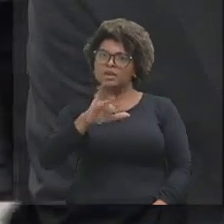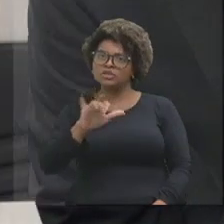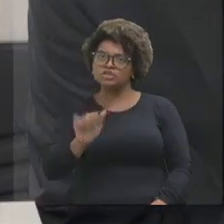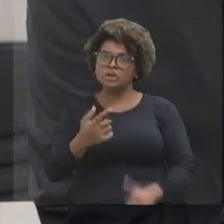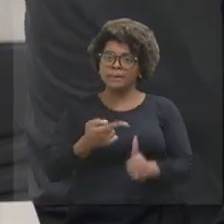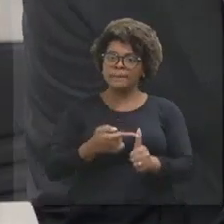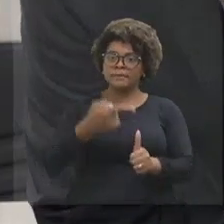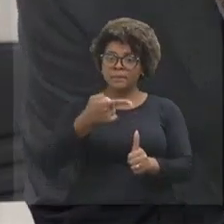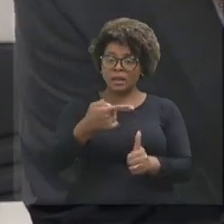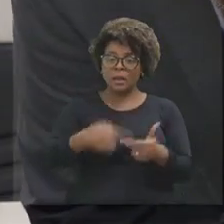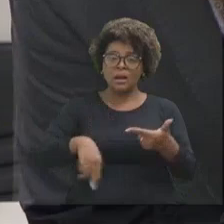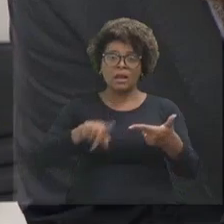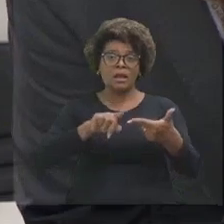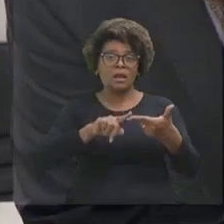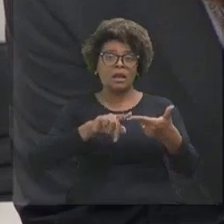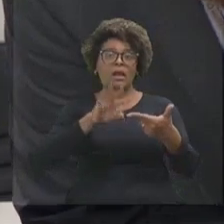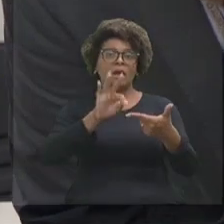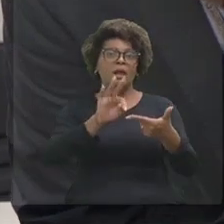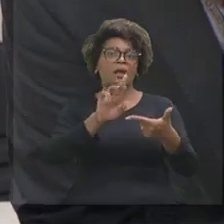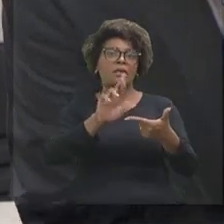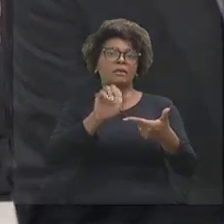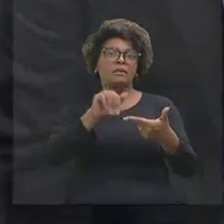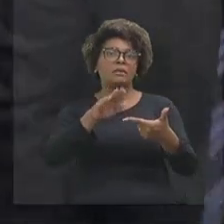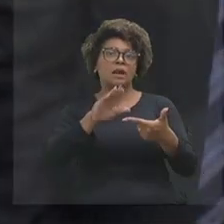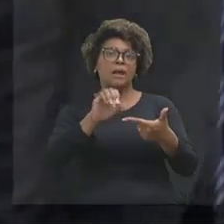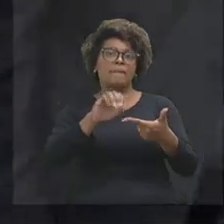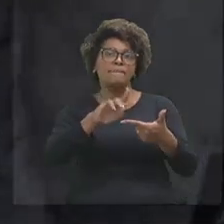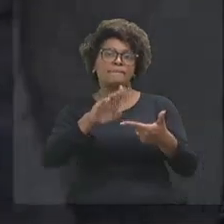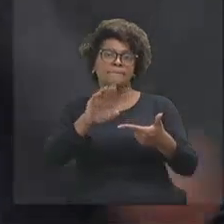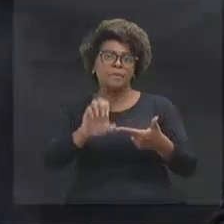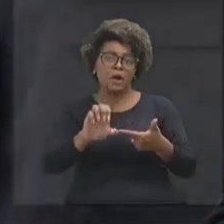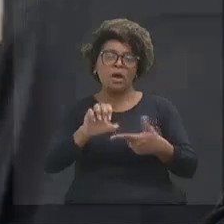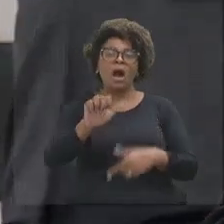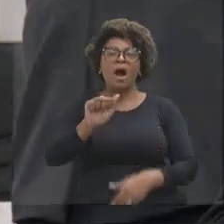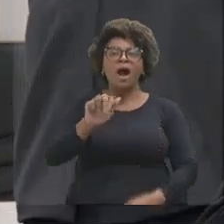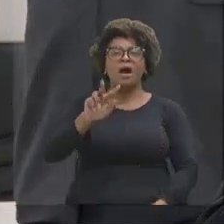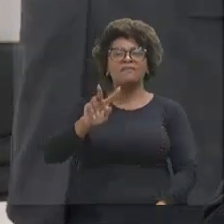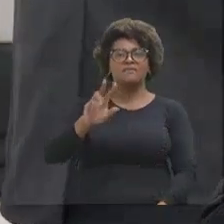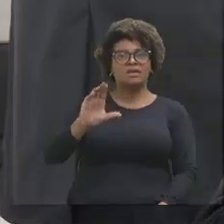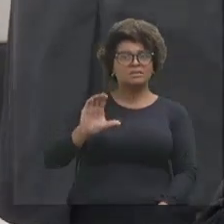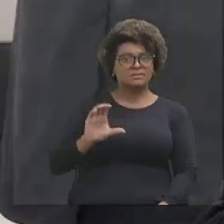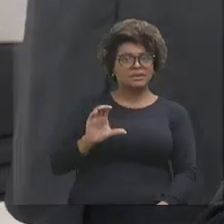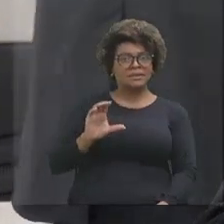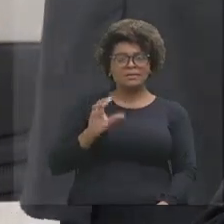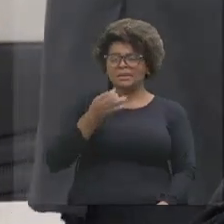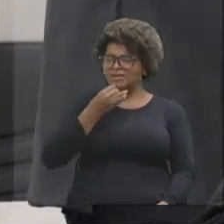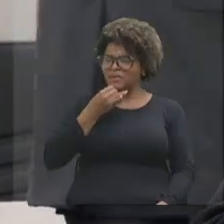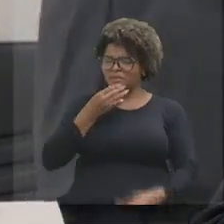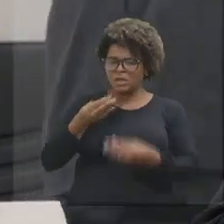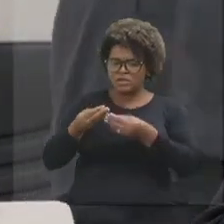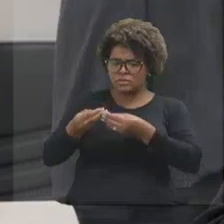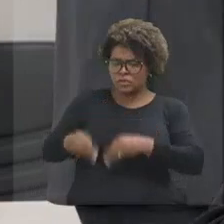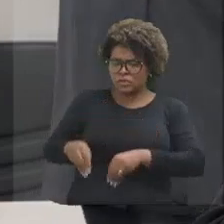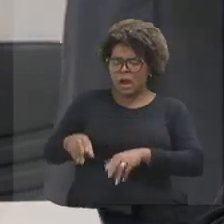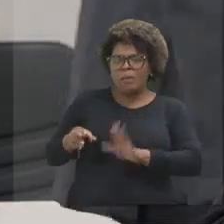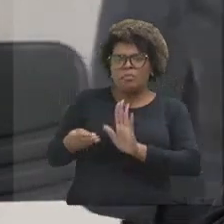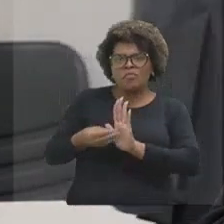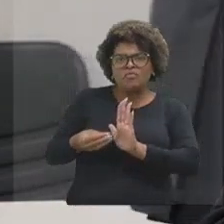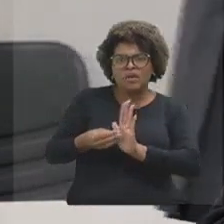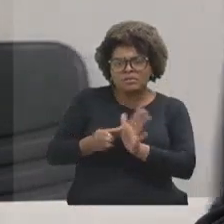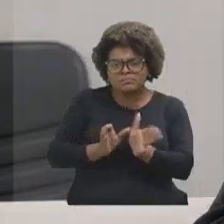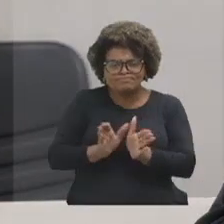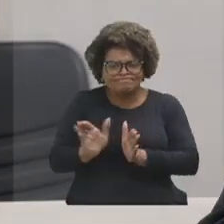e não podemos aceitar pacientes com sequelas porque não teve acesso e a gente trabalha isso nos nossos objetivos